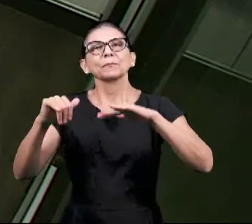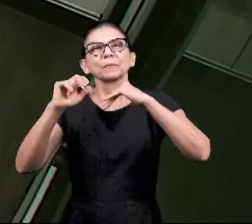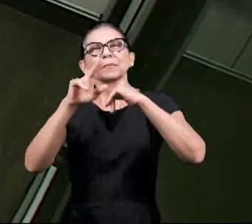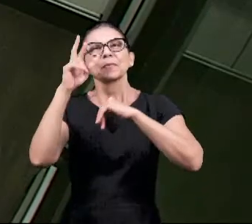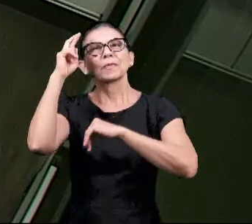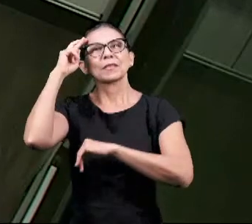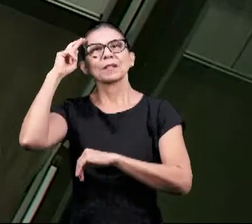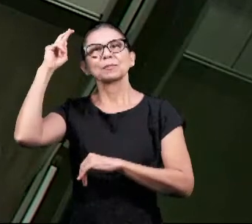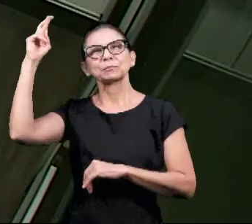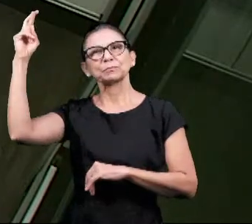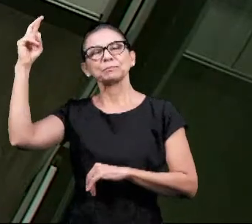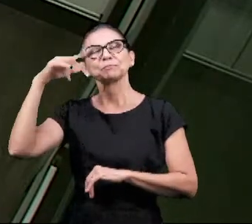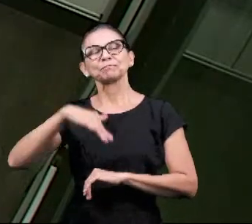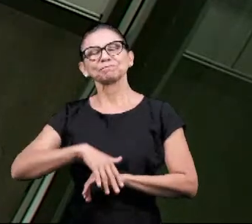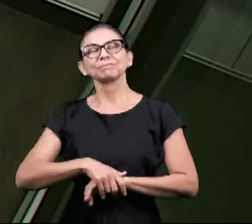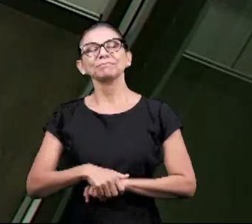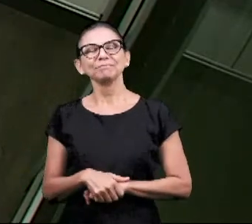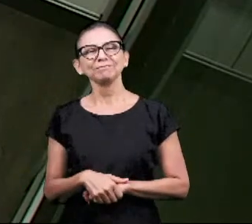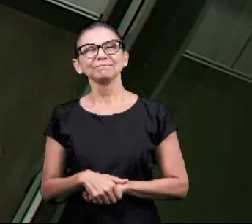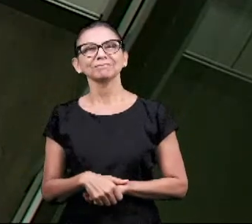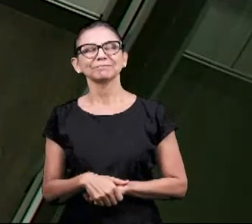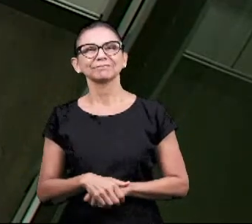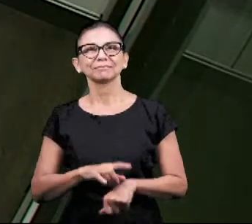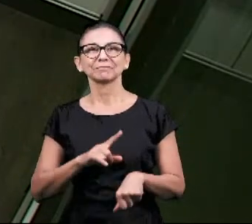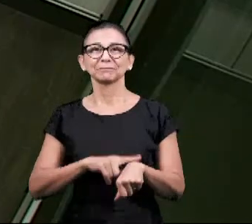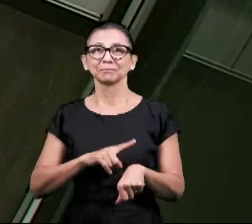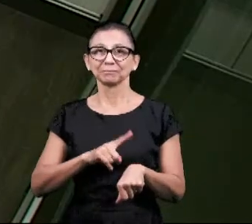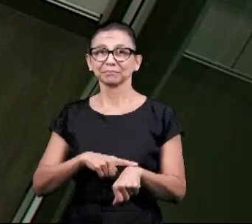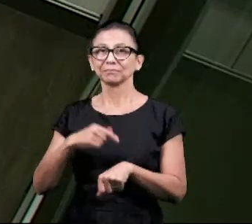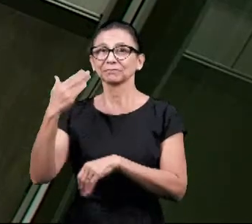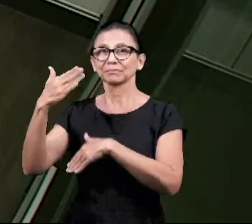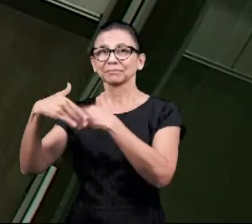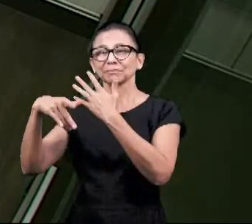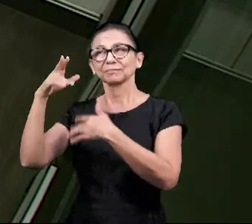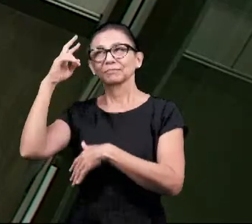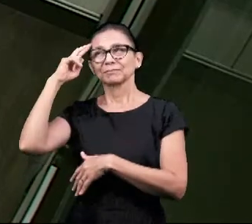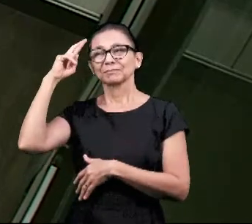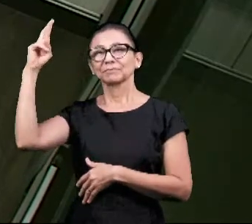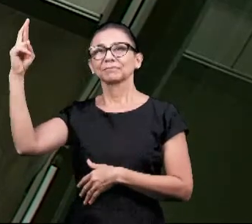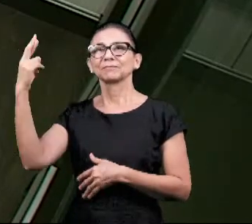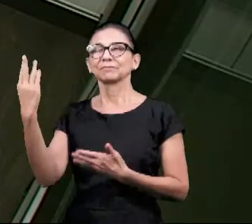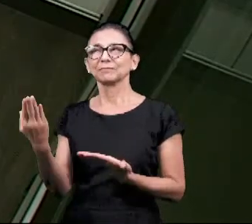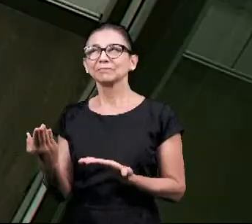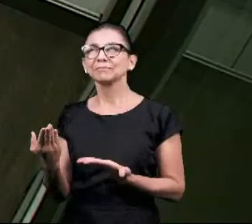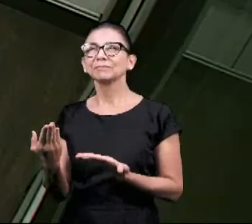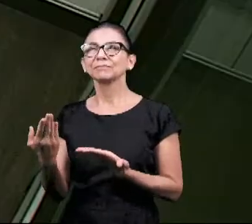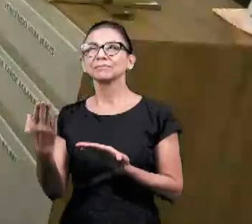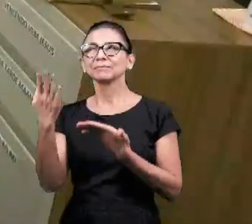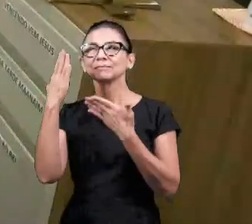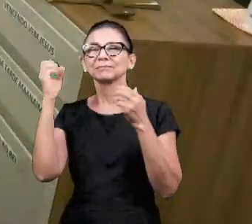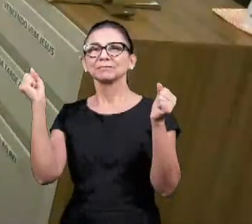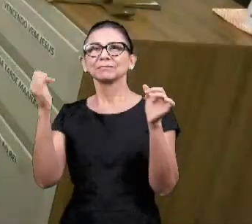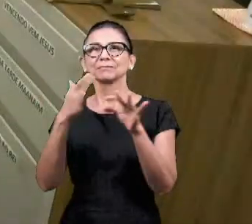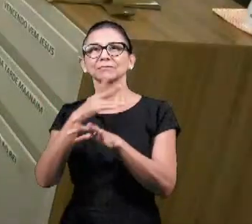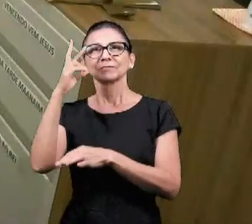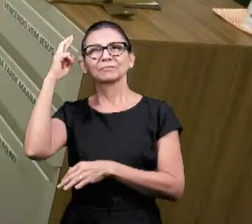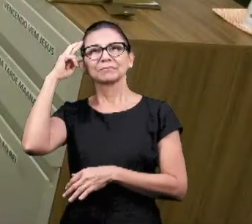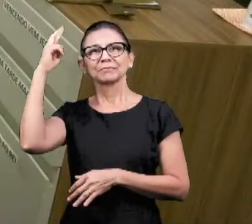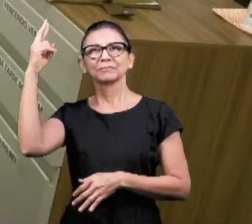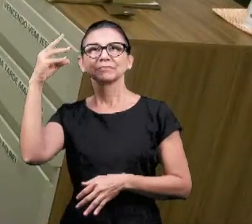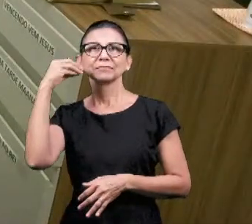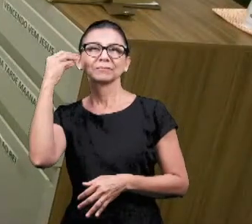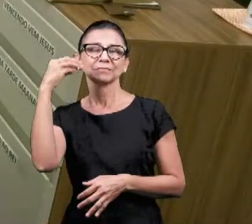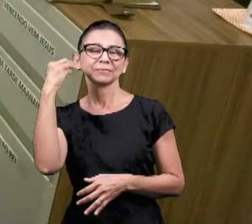momentos passados na presença do Senhor, pelas experiências que são contadas aqui, pelo quebrantamento do pastor, porque